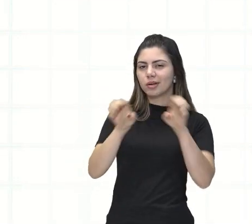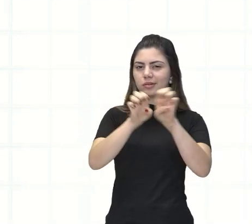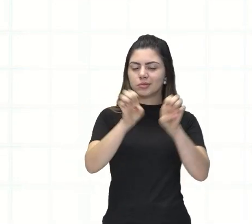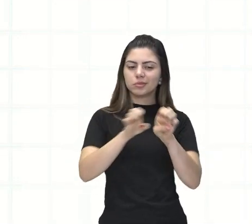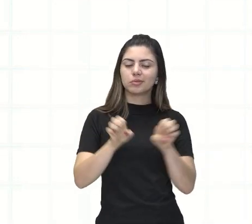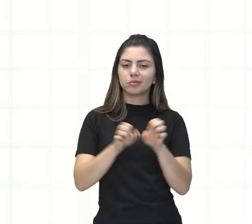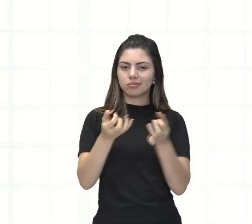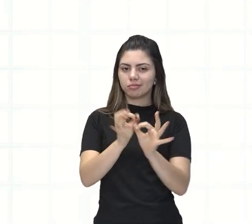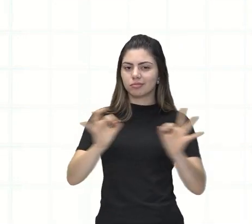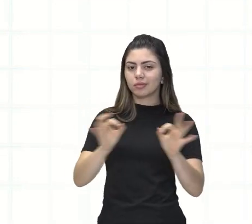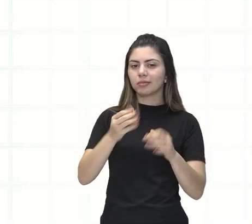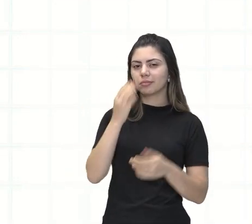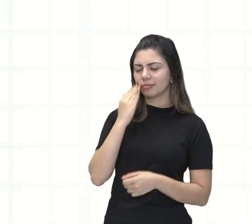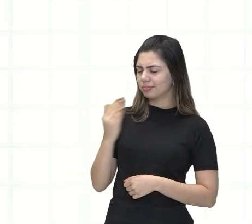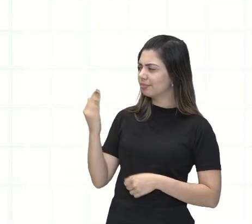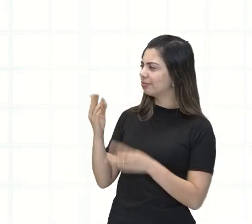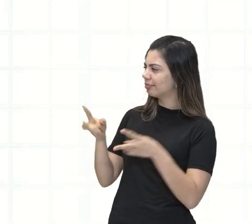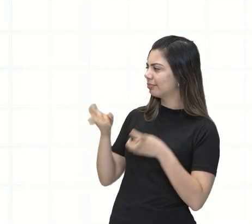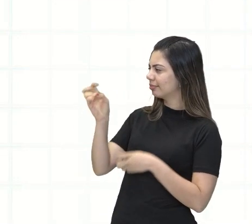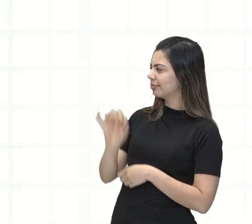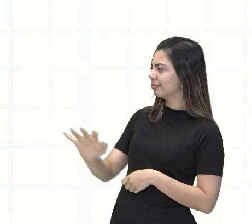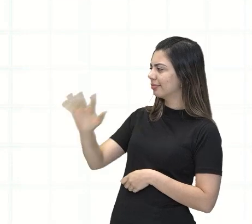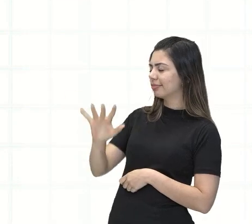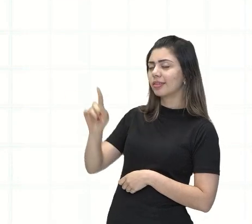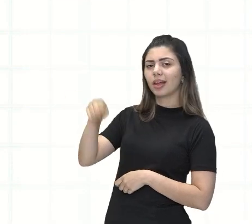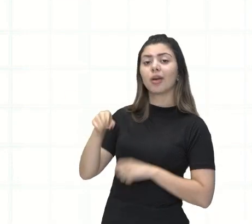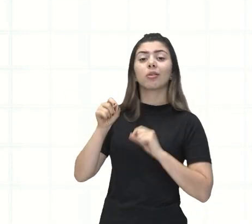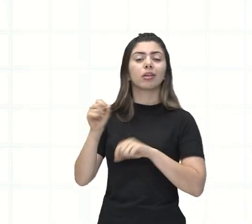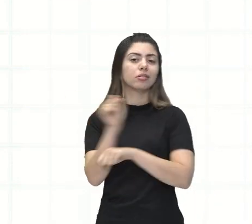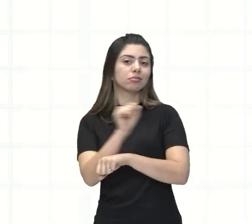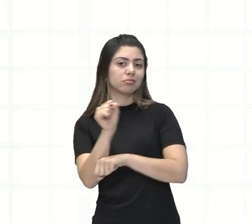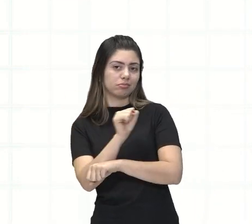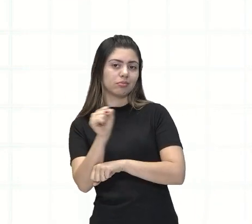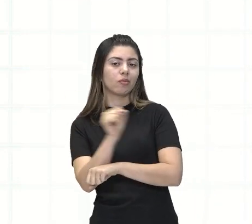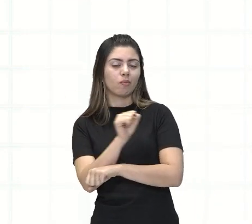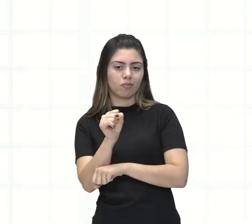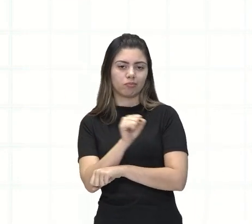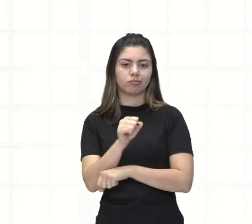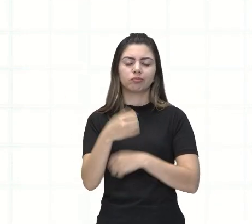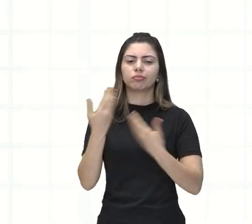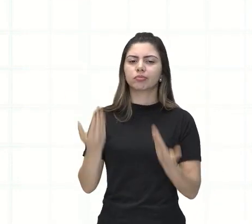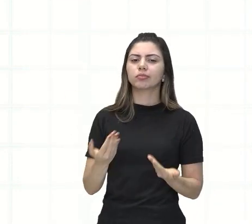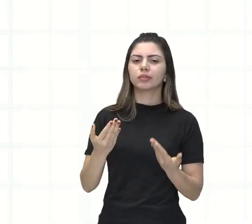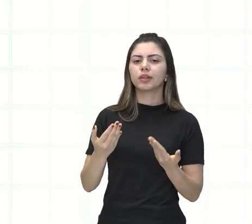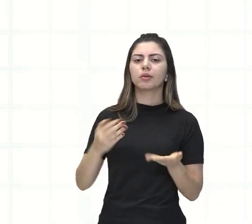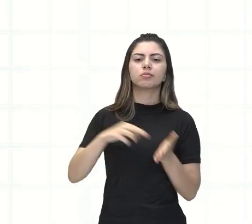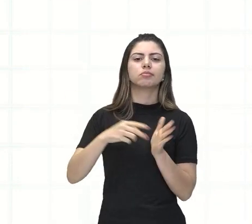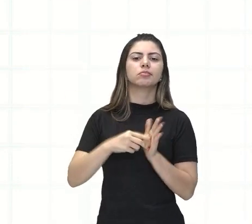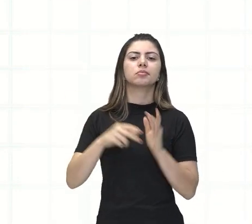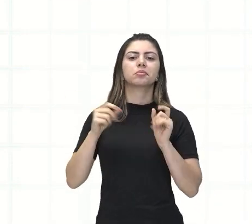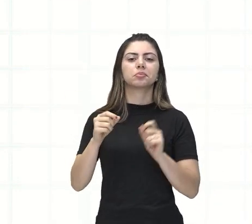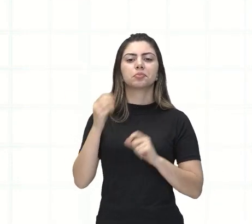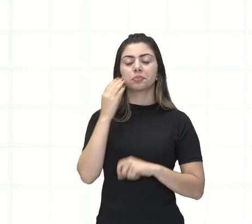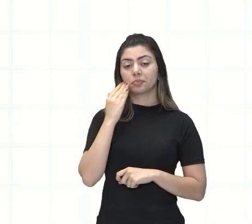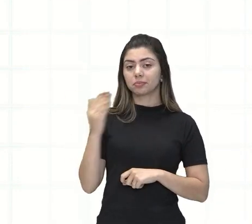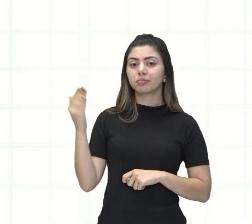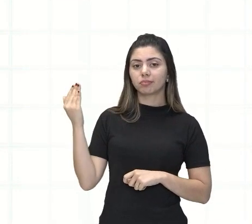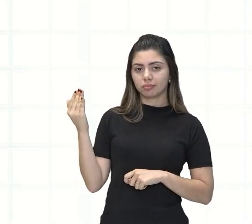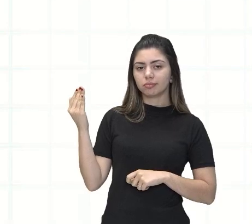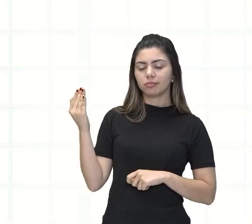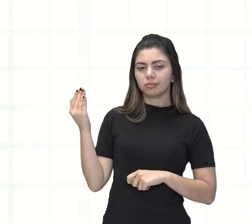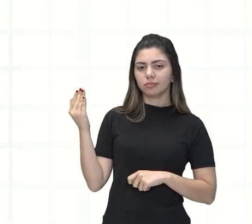que é um carro automático, né? Está falando que eles will dominate